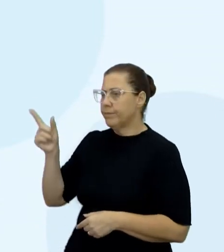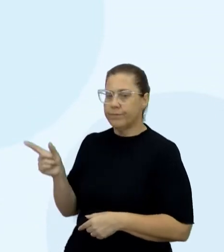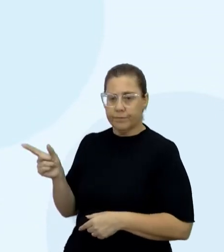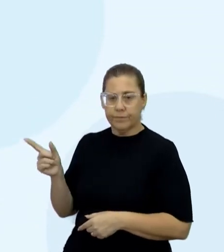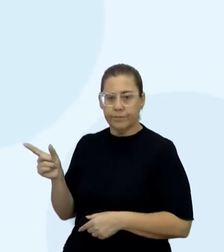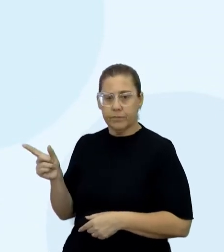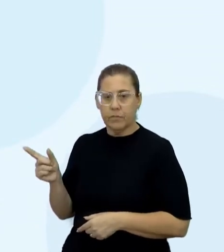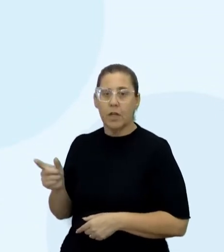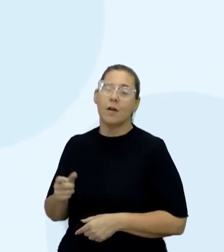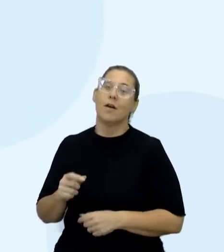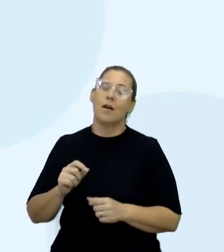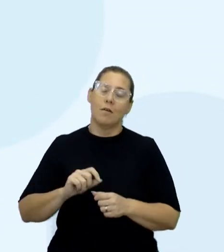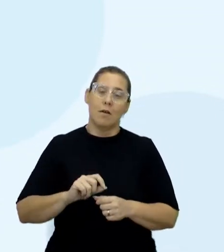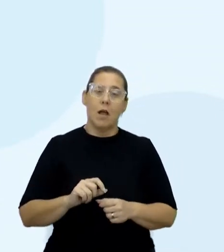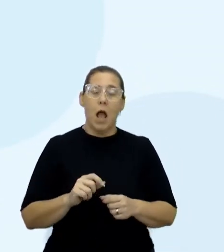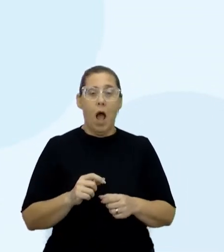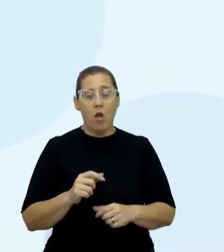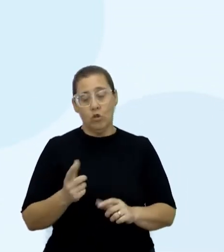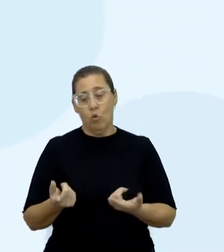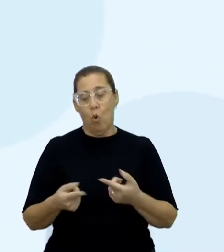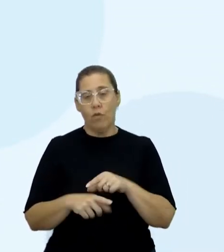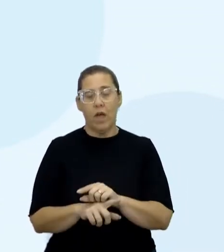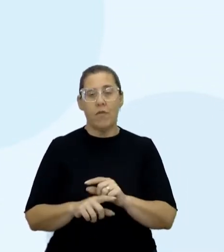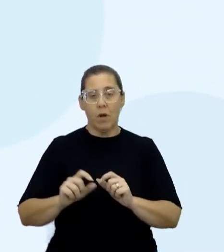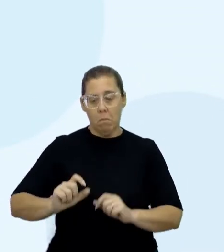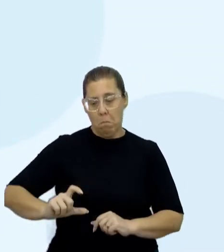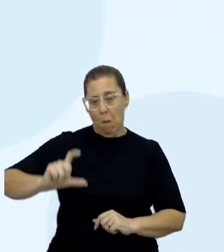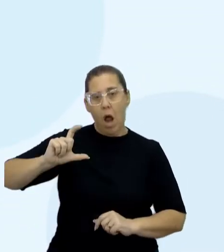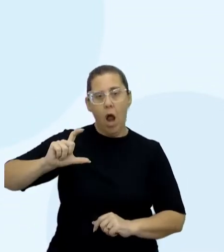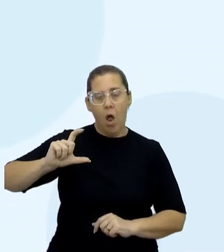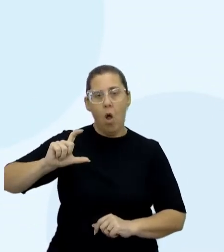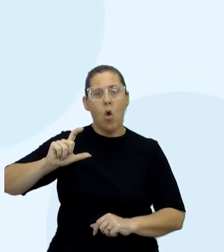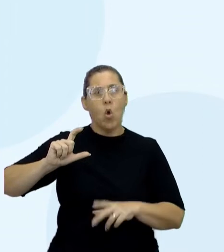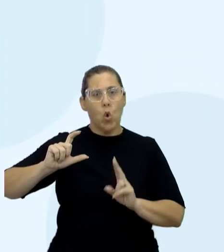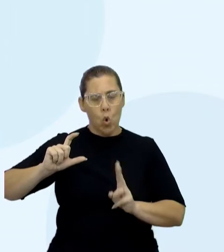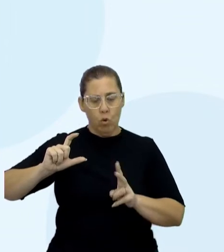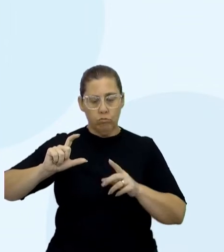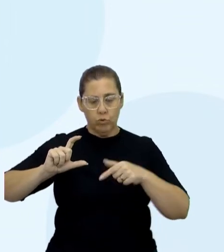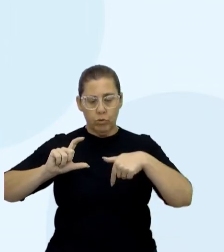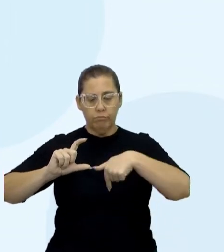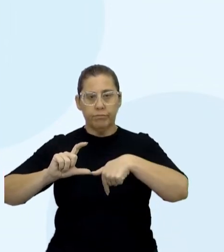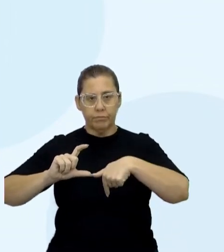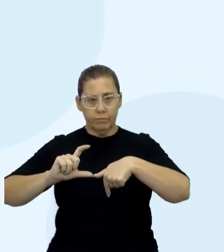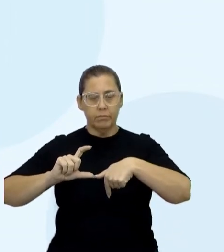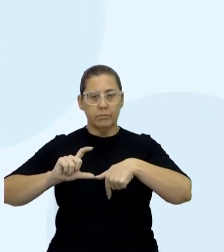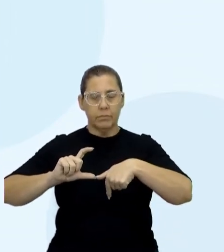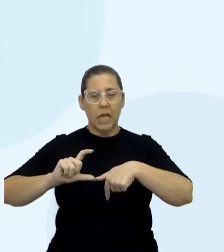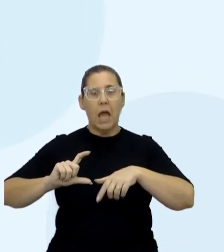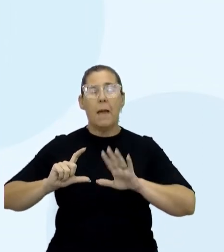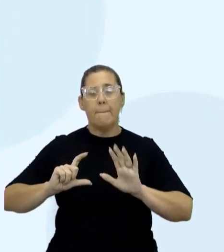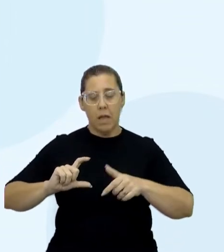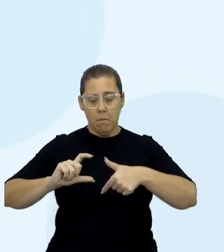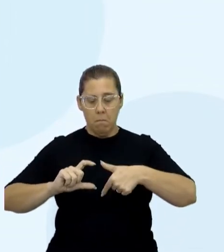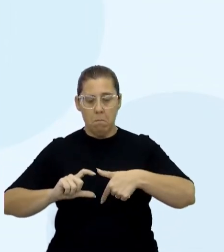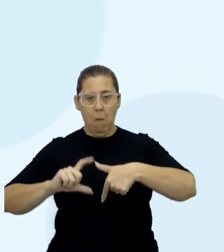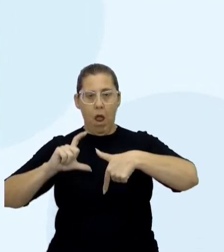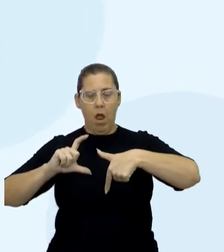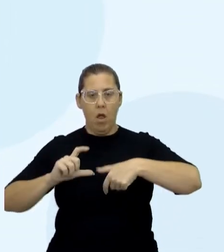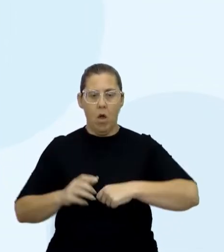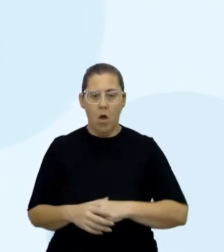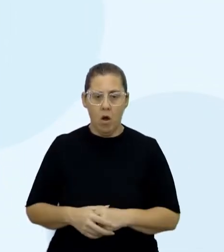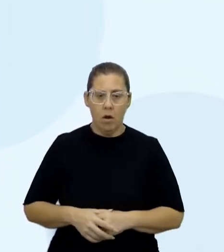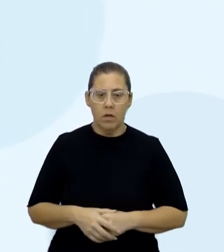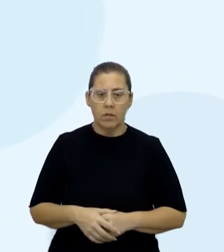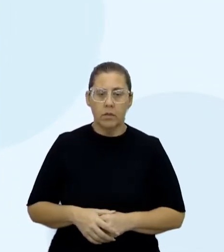imagem maior. Olha só. Ainda que fique de ponta cabeça, sempre lembrando, eu saí aqui do ponto objeto, cheguei aqui